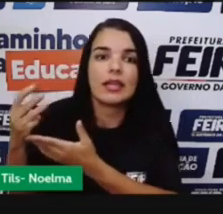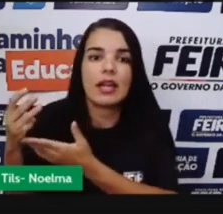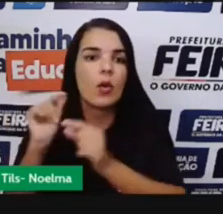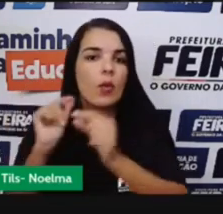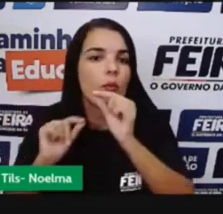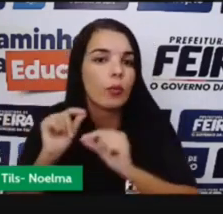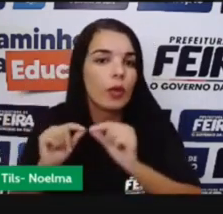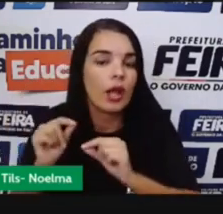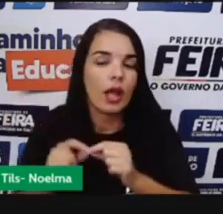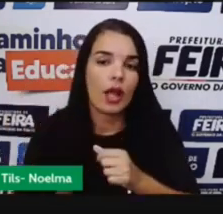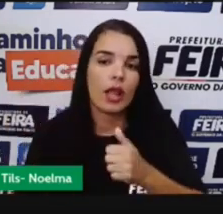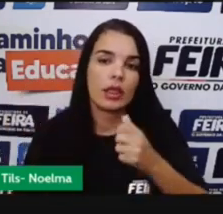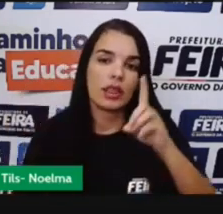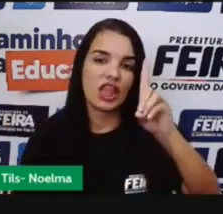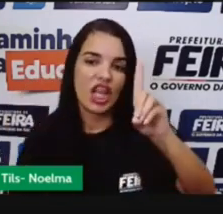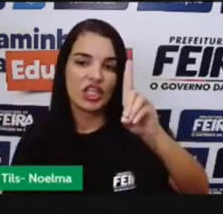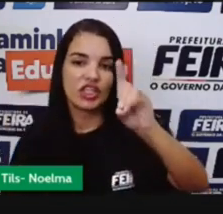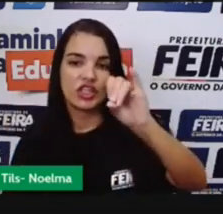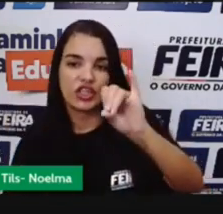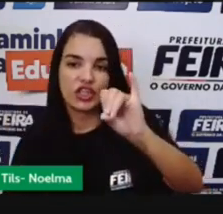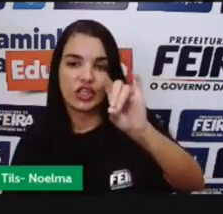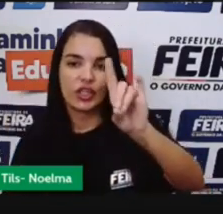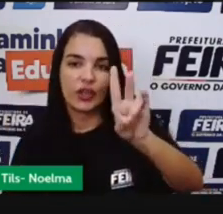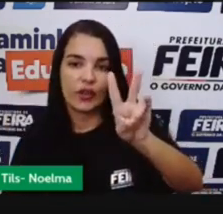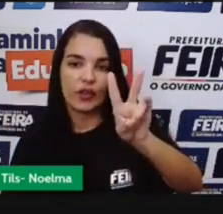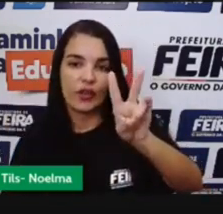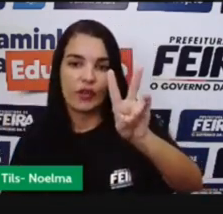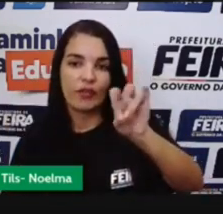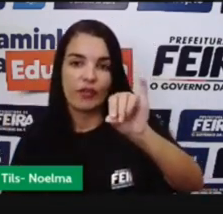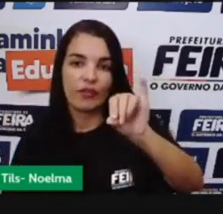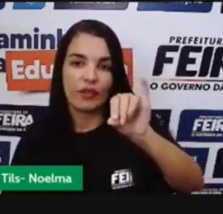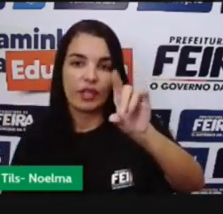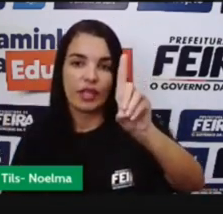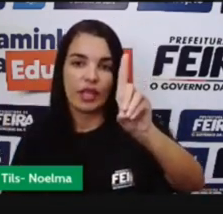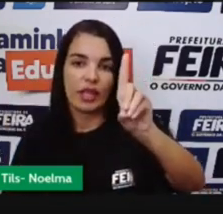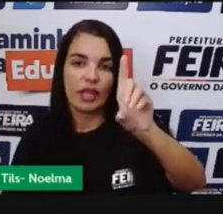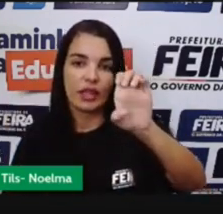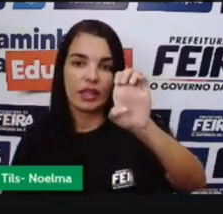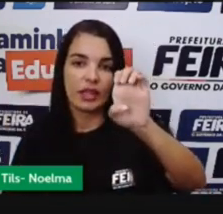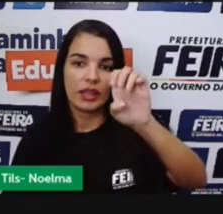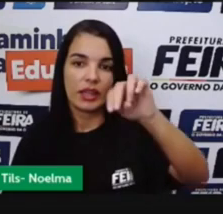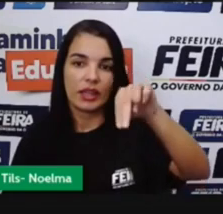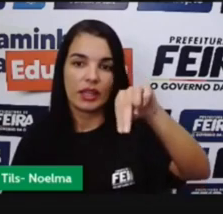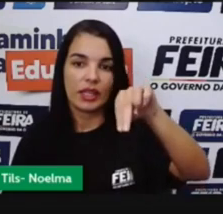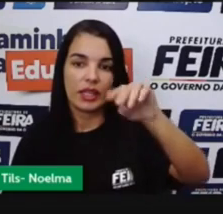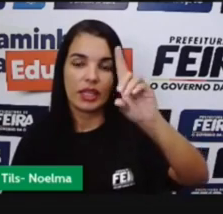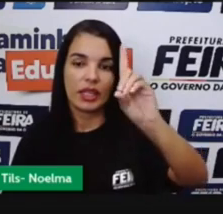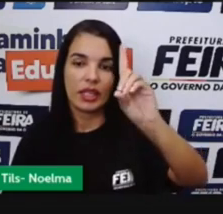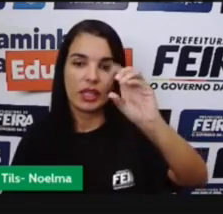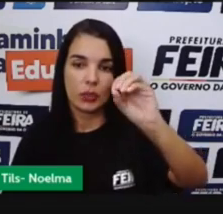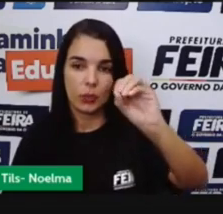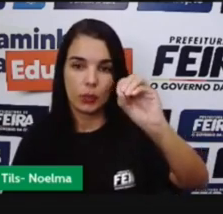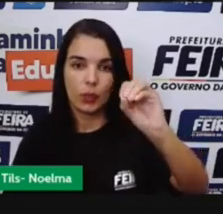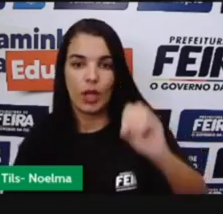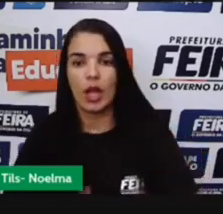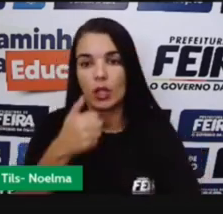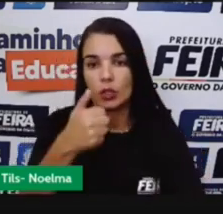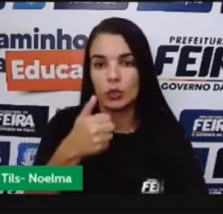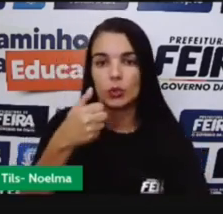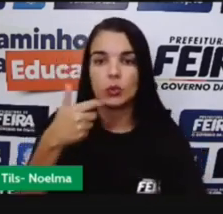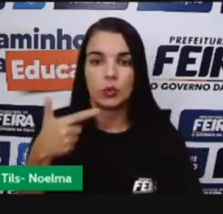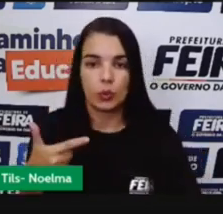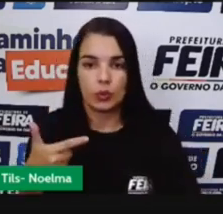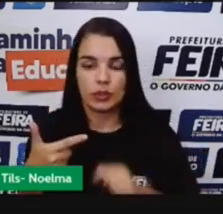caso, temos como dividendo o número 12, divisor o número 3. Estamos à procura